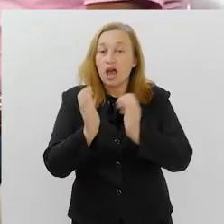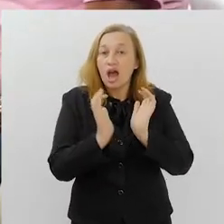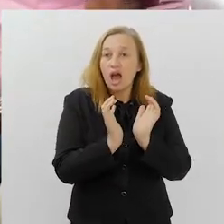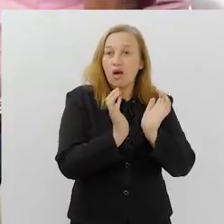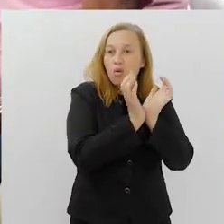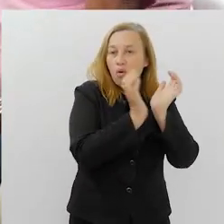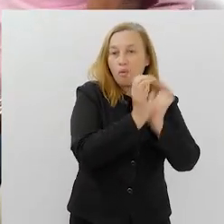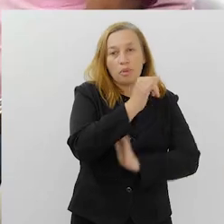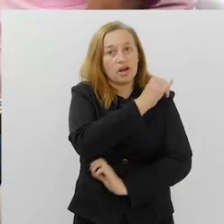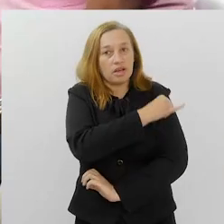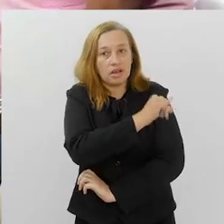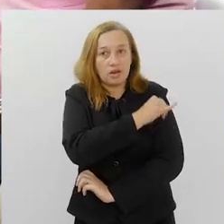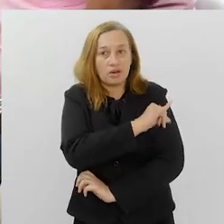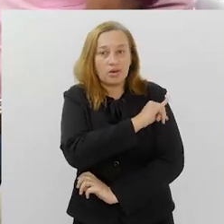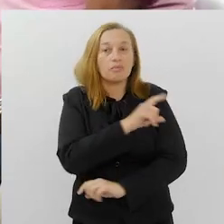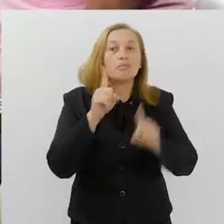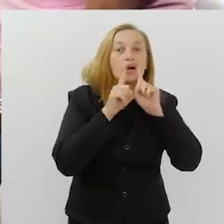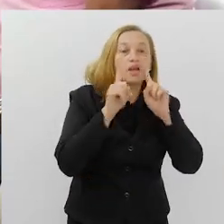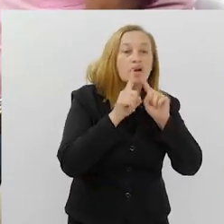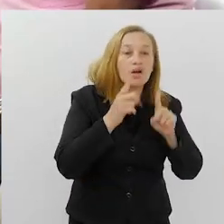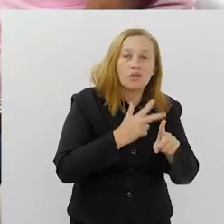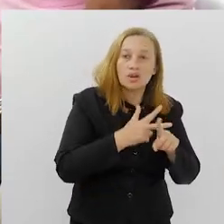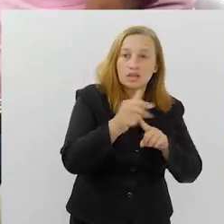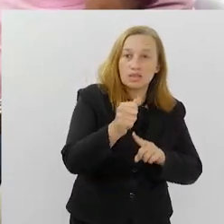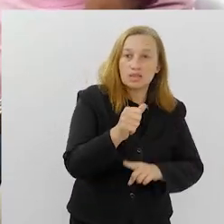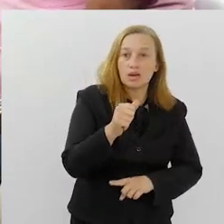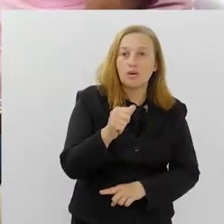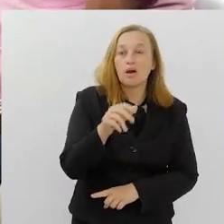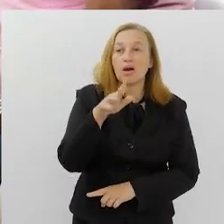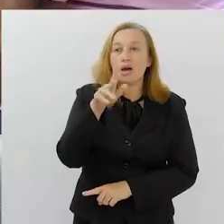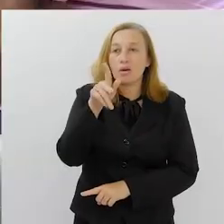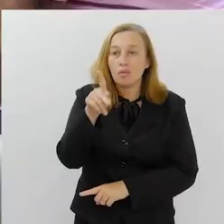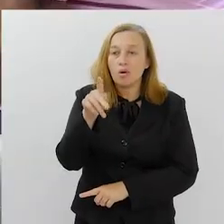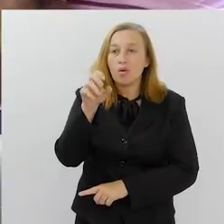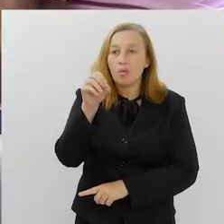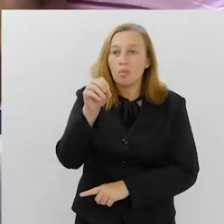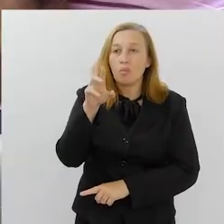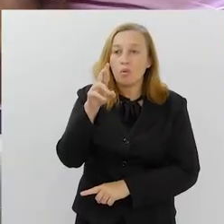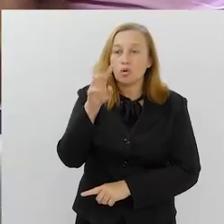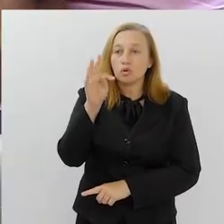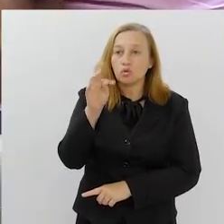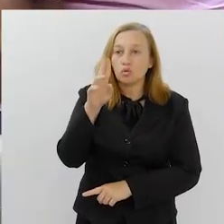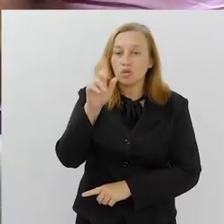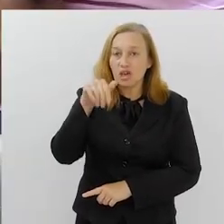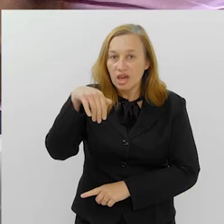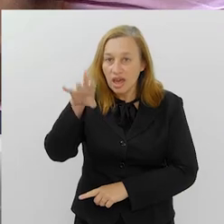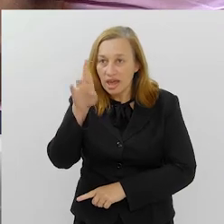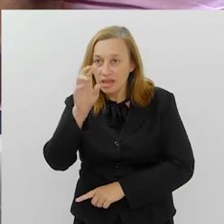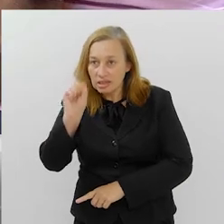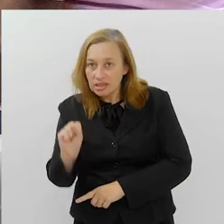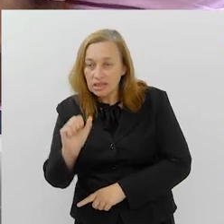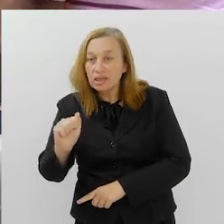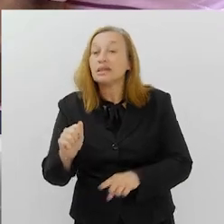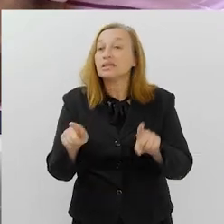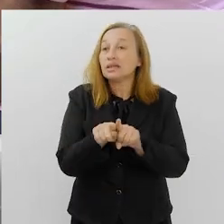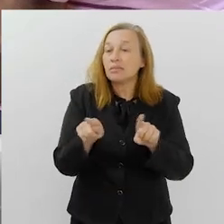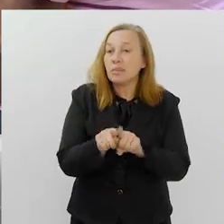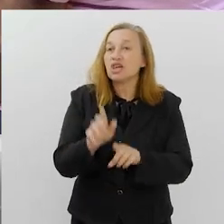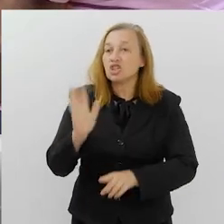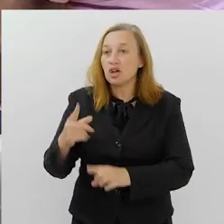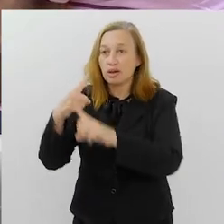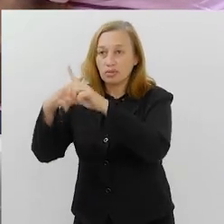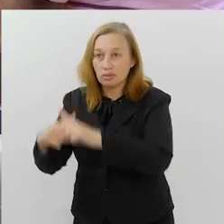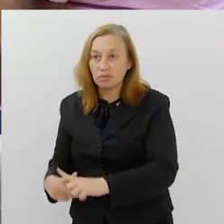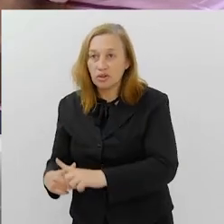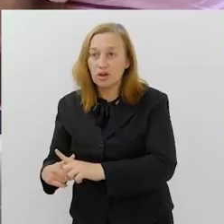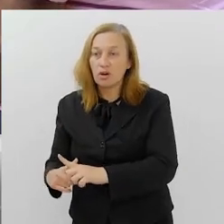Copa Rio, né, que o Maricá está na Copa Rio, venceu a Portuguesa, que disputa a primeira divisão do estadual, e tem o próximo confronto também já